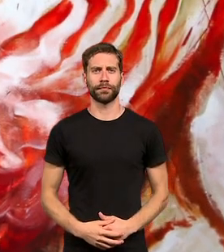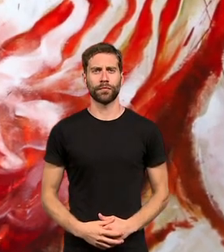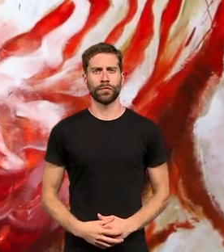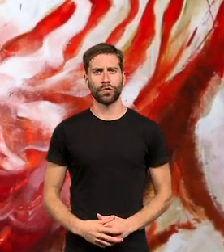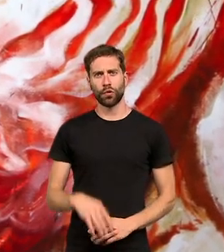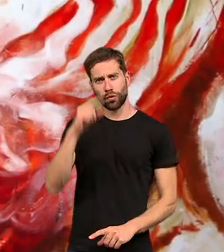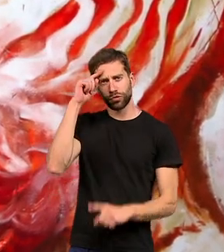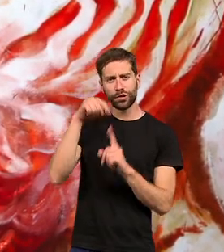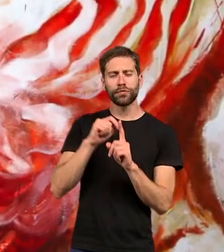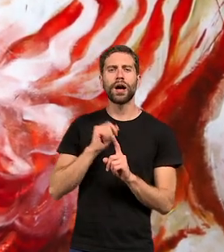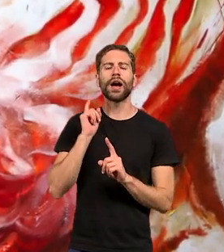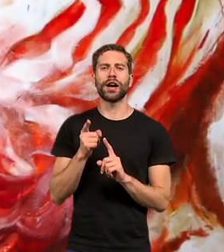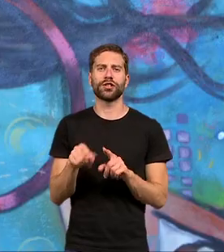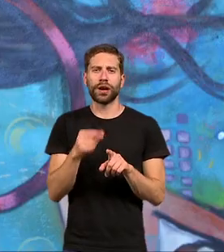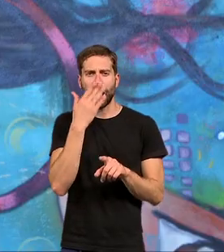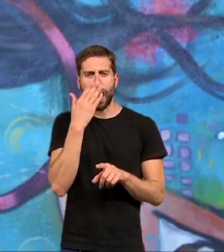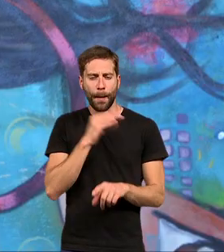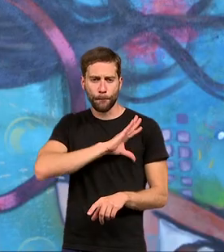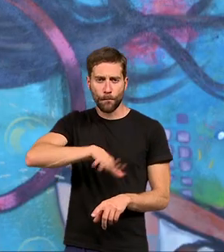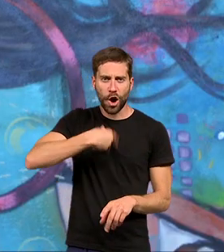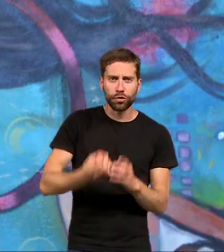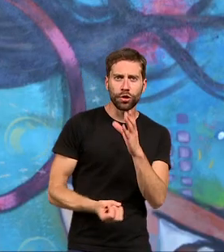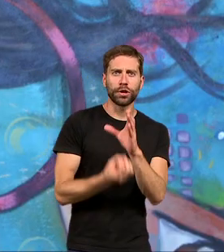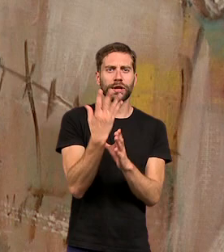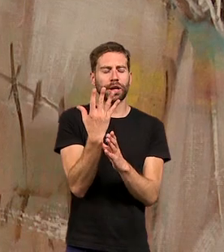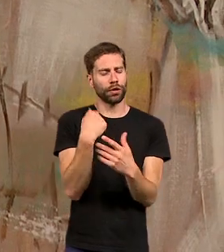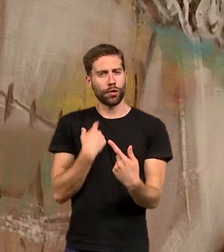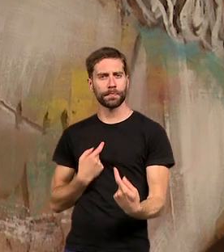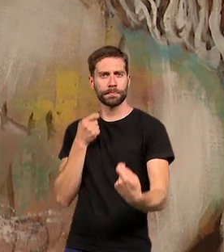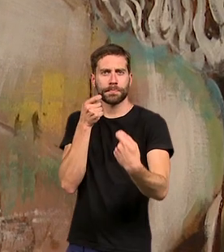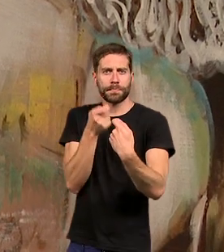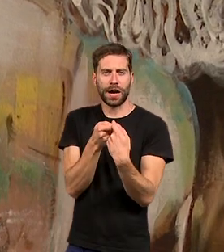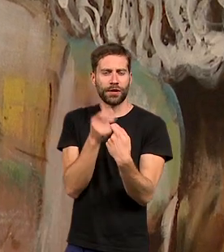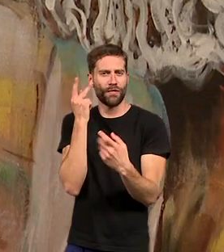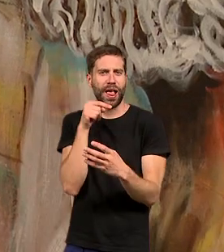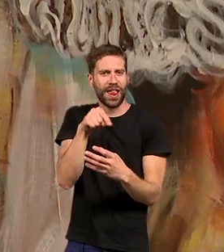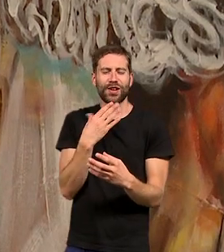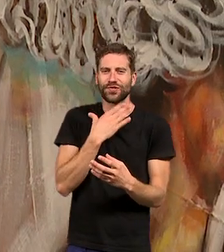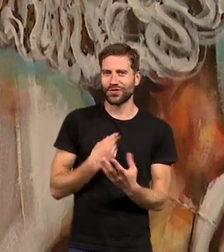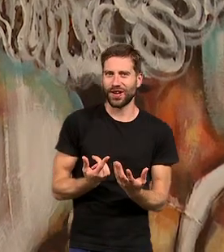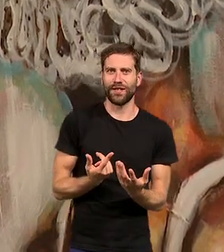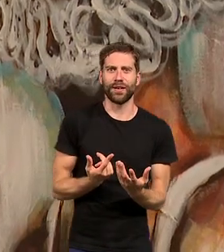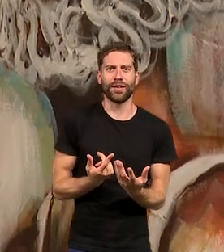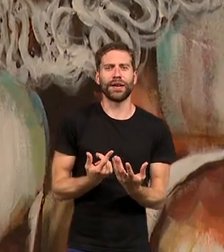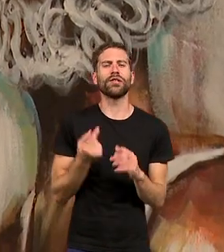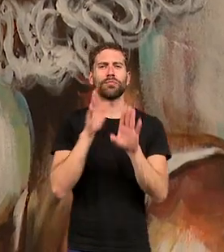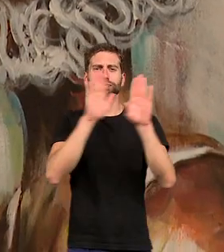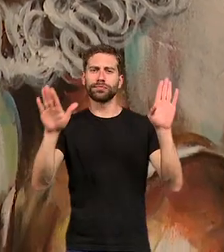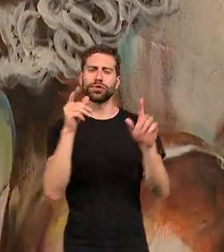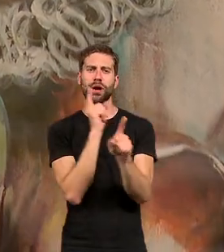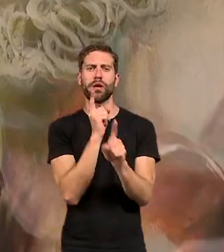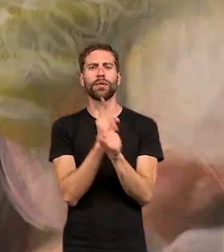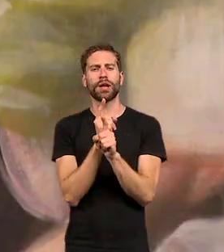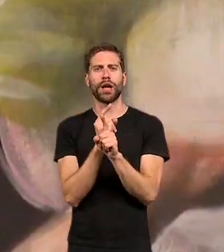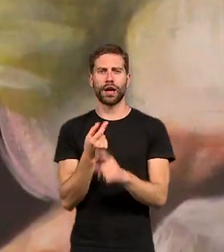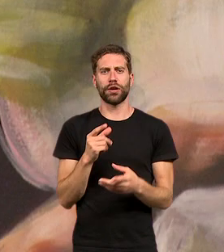criar mundos onde gostaria de viver. E nesta exposição eu trago uma obra que, enfim, que não fala tanto de um